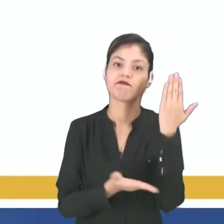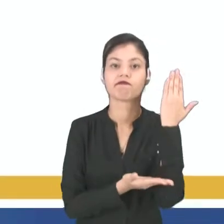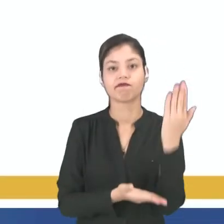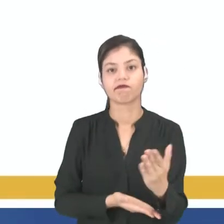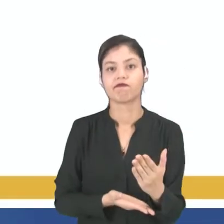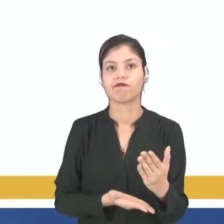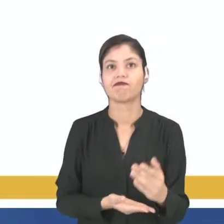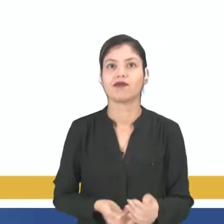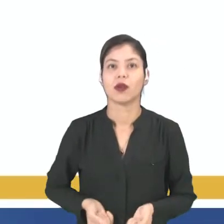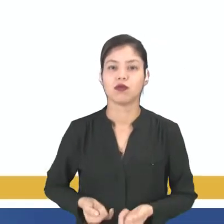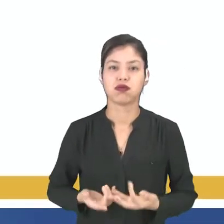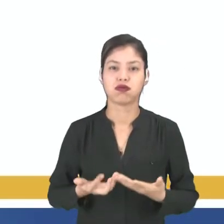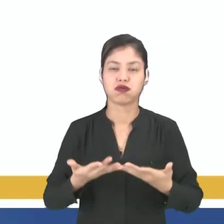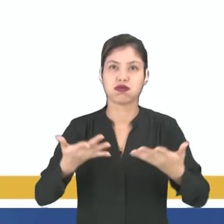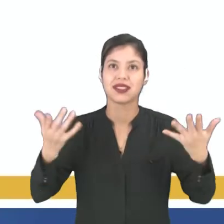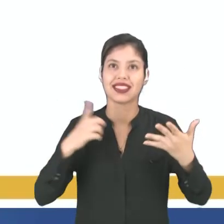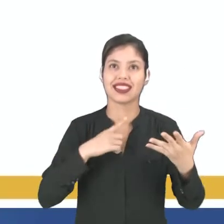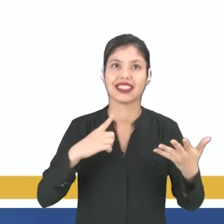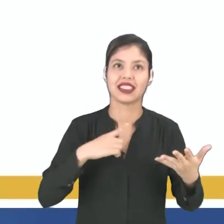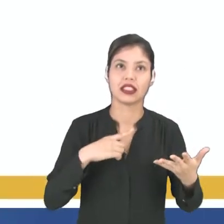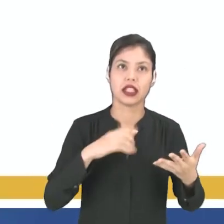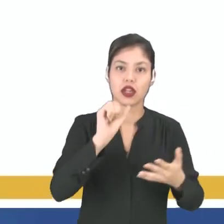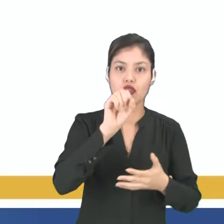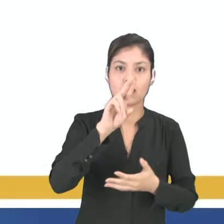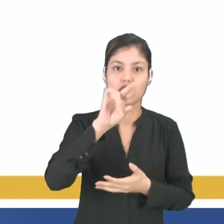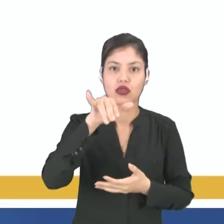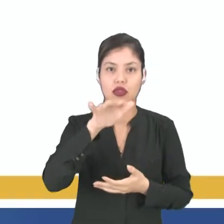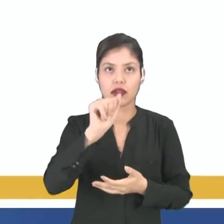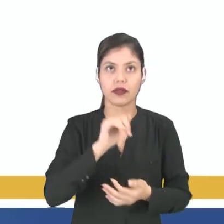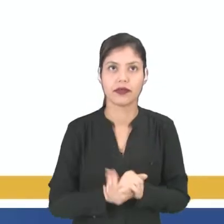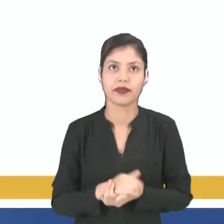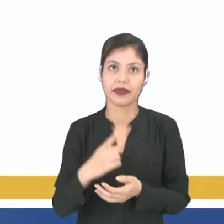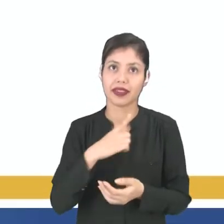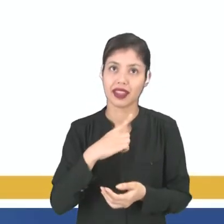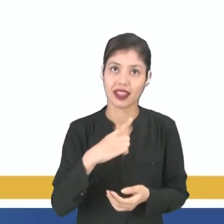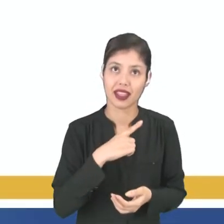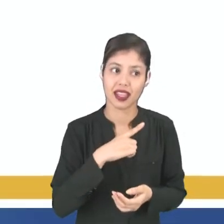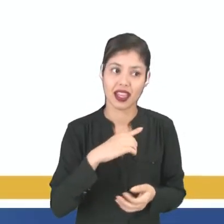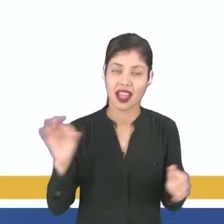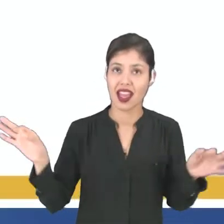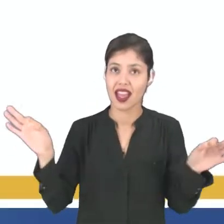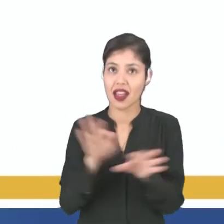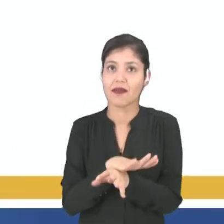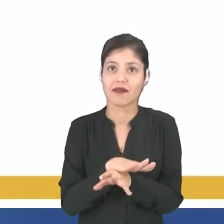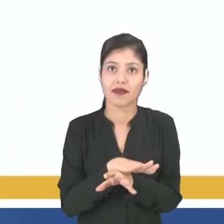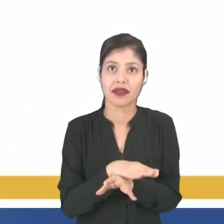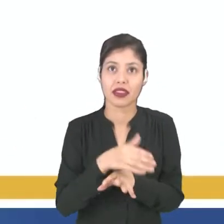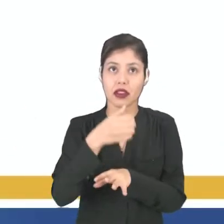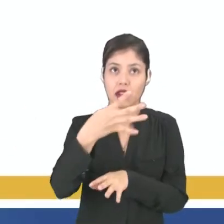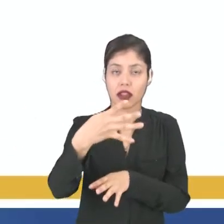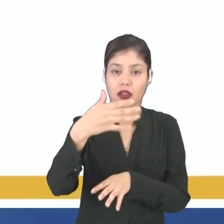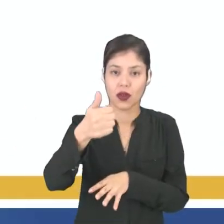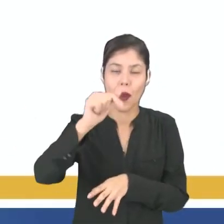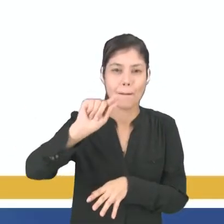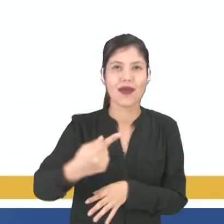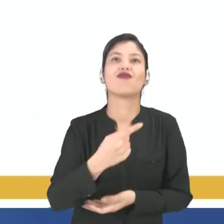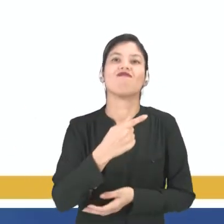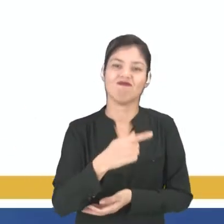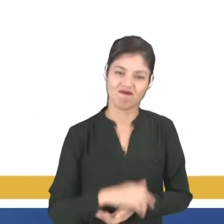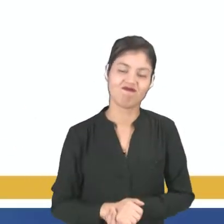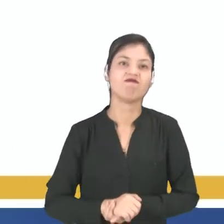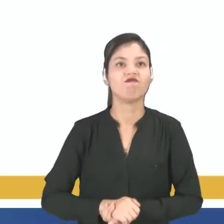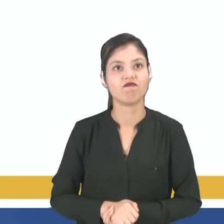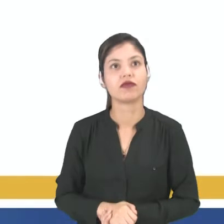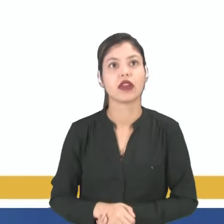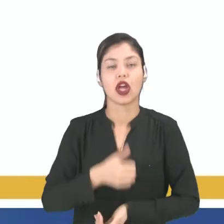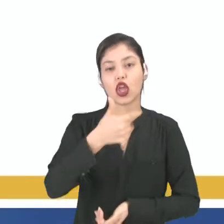na região para a produção de soja. Estima-se que a extensão territorial desmatada atinge 41 milhões de hectares.